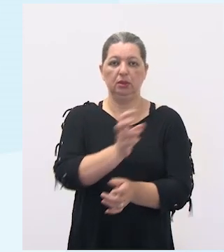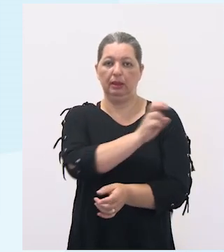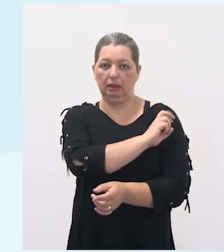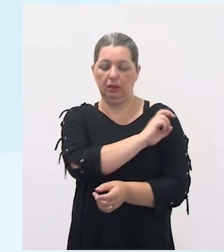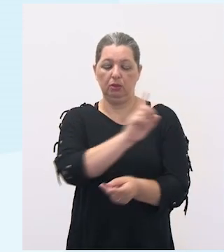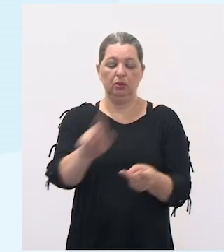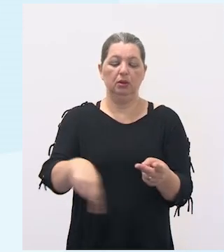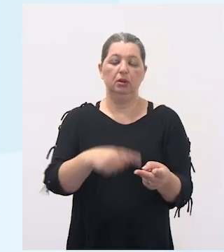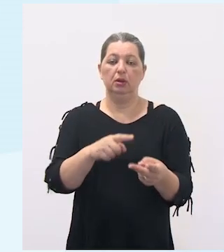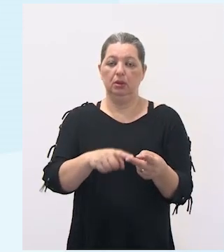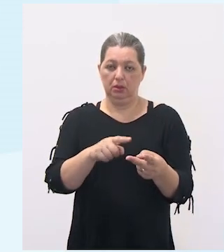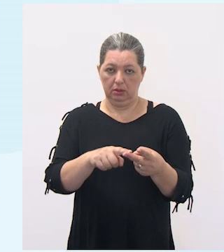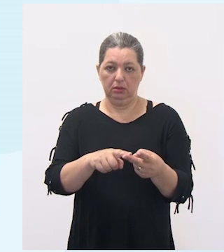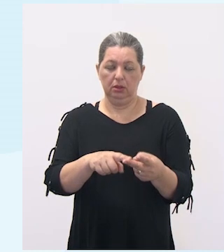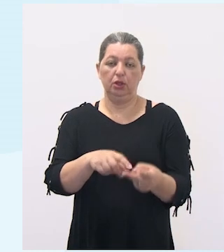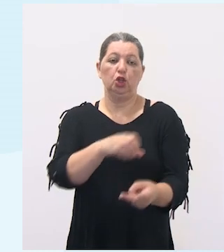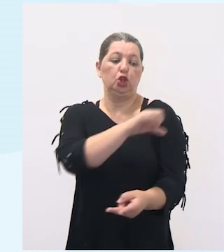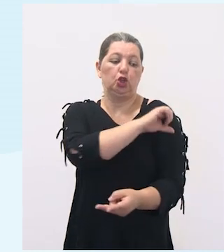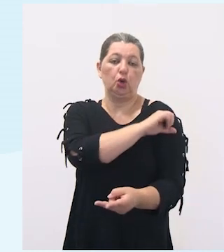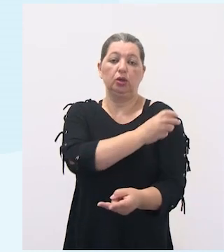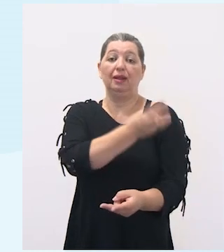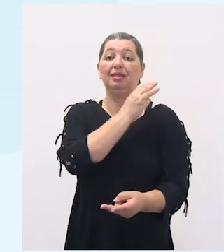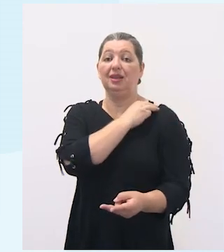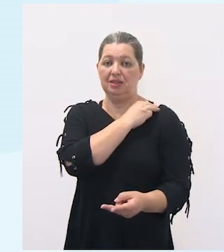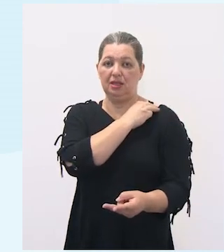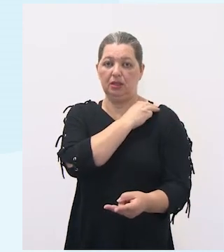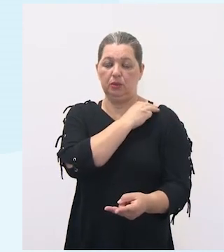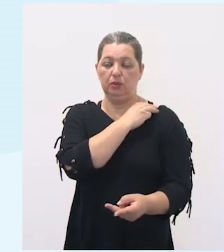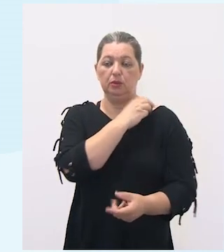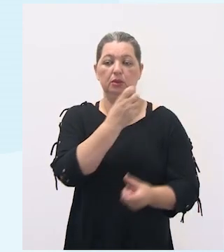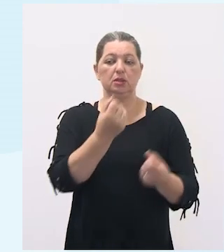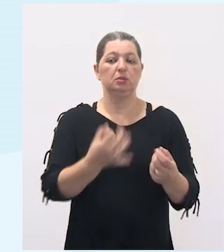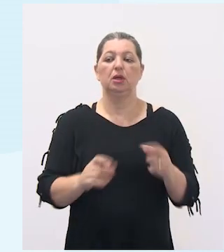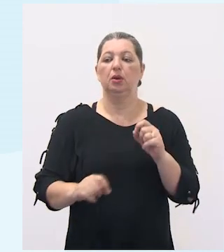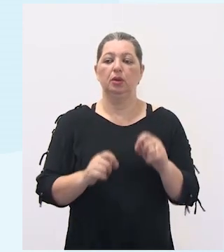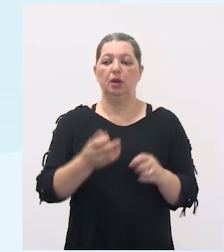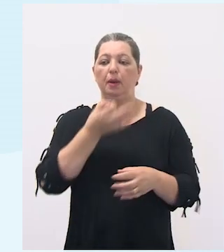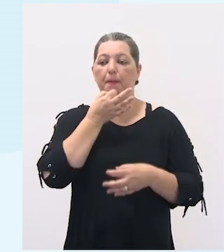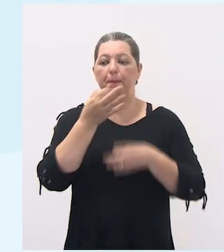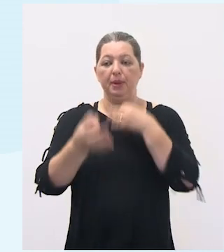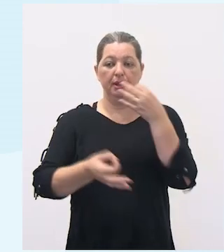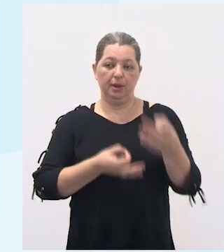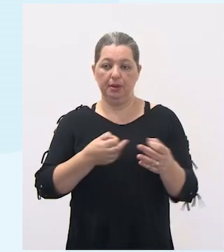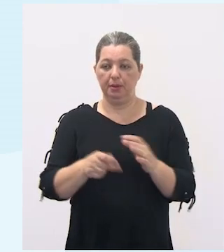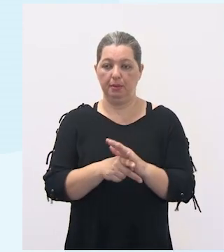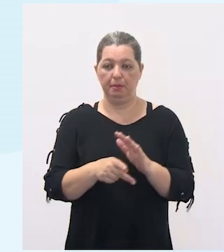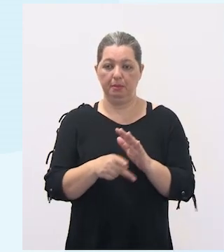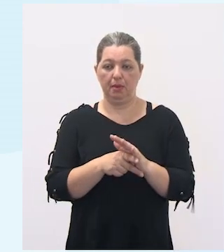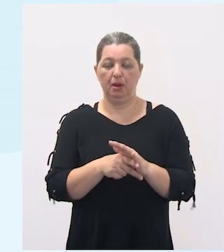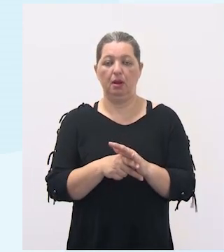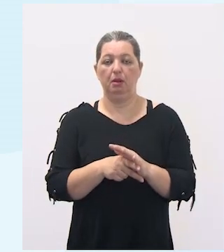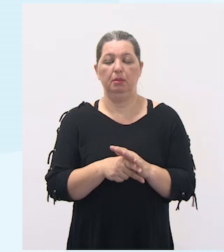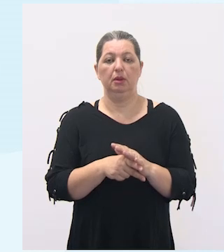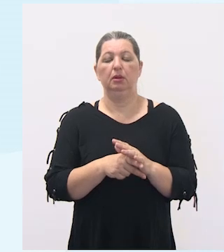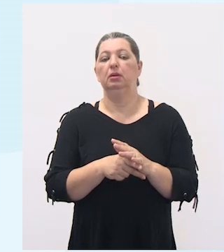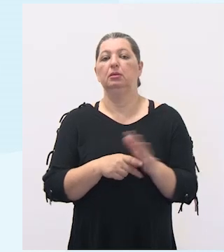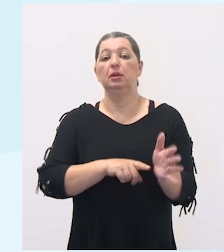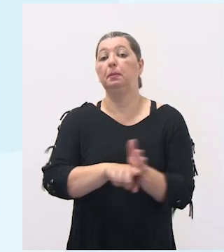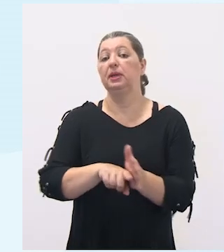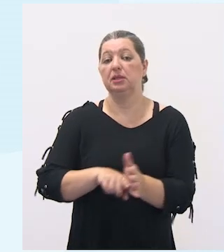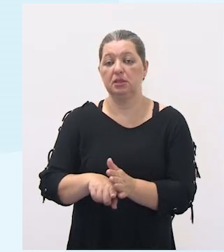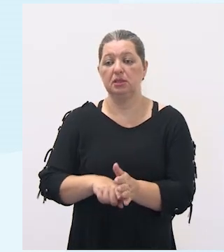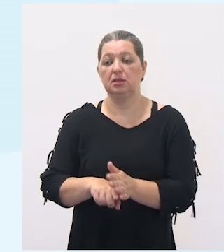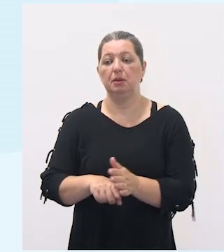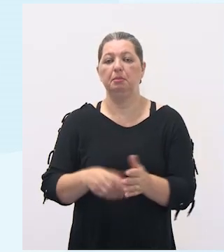previsto para o 9º e a 3ª série. Distinguir um fato da opinião relativa a esse fato. Distinguir um fato